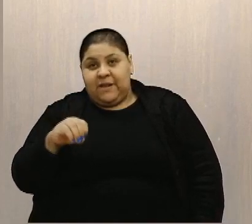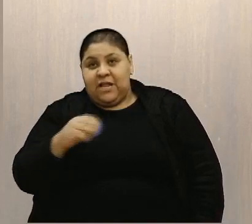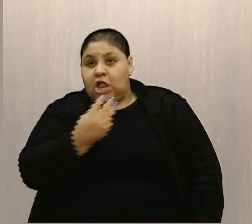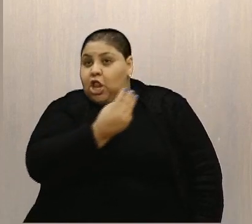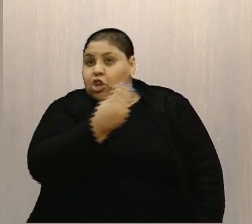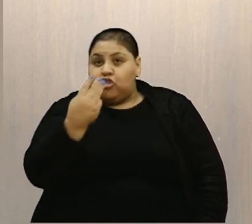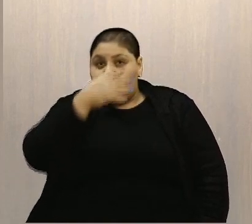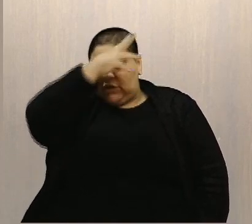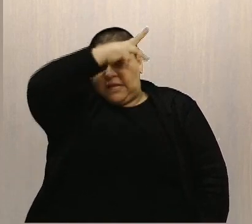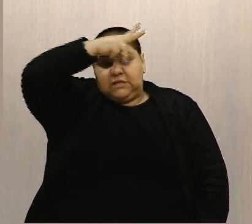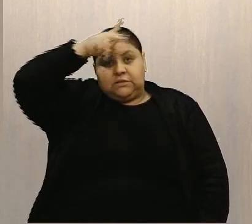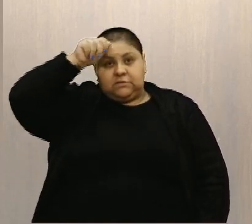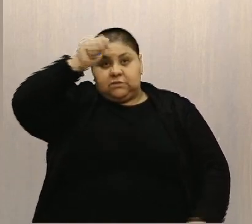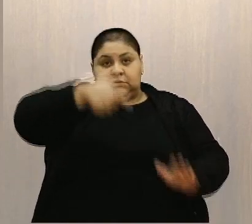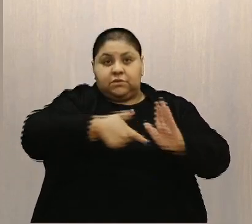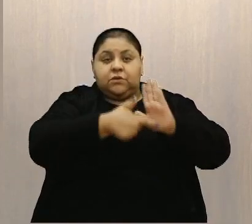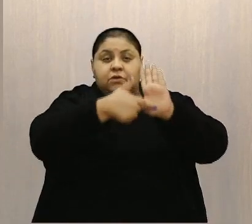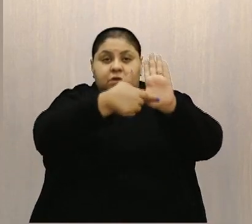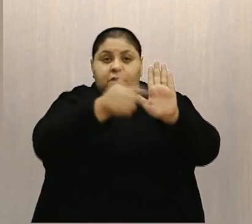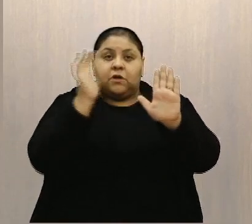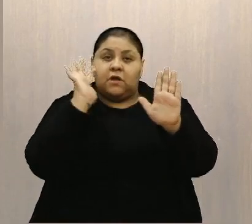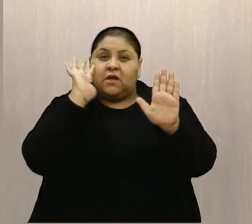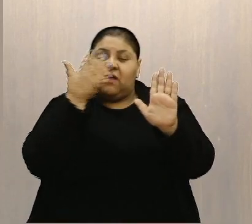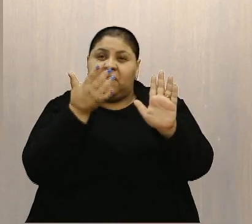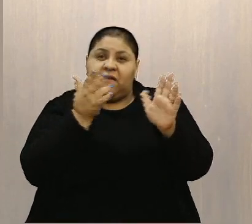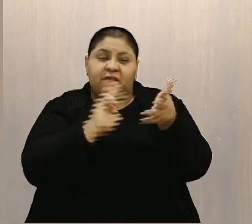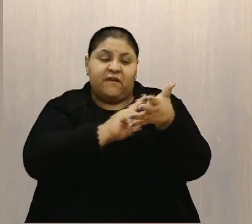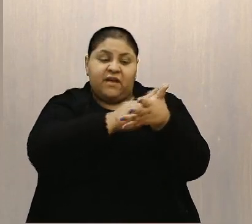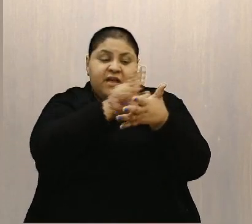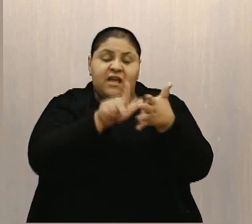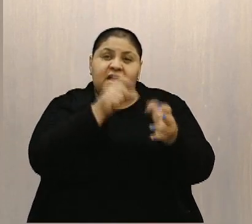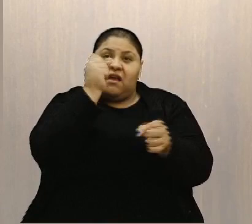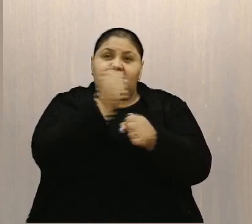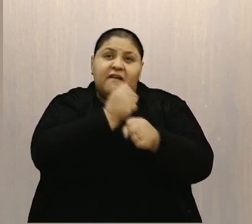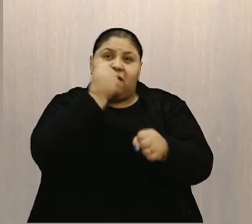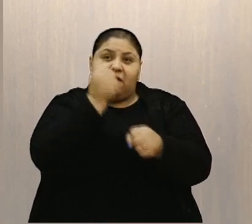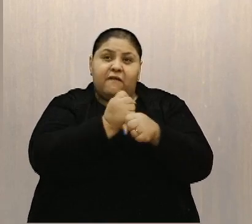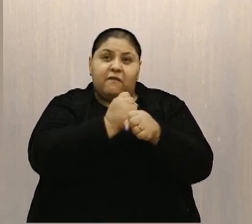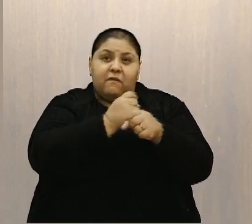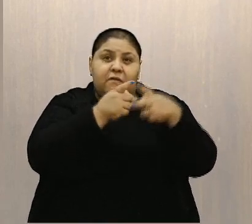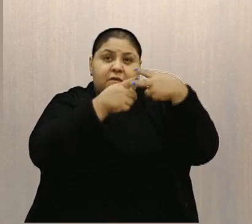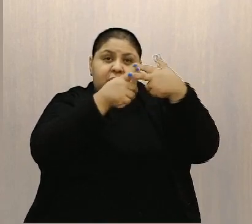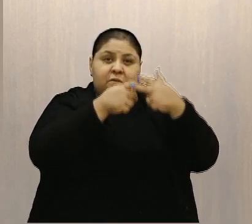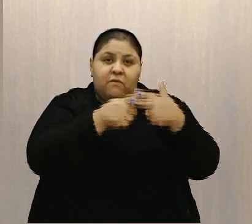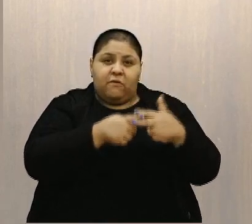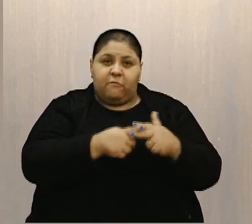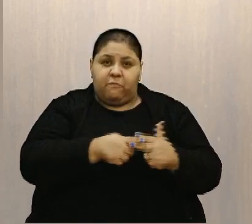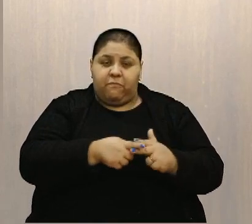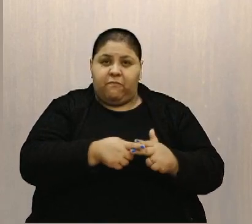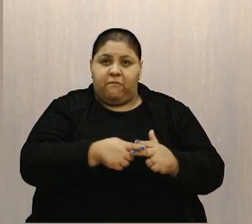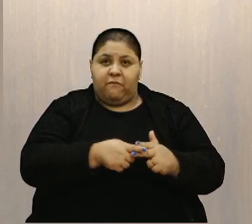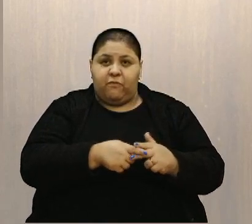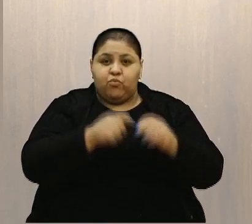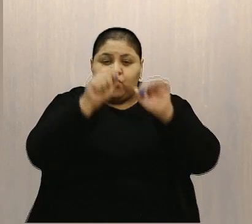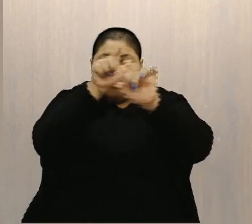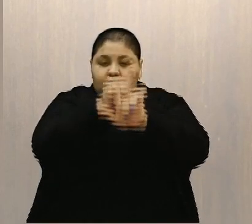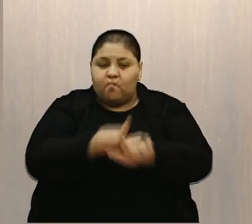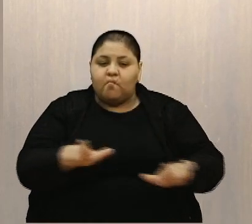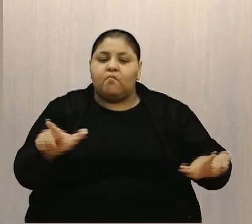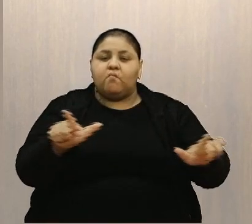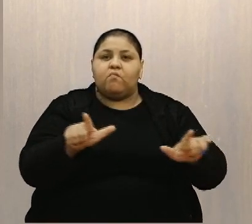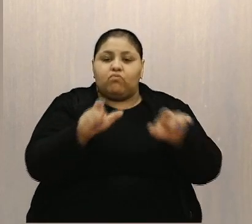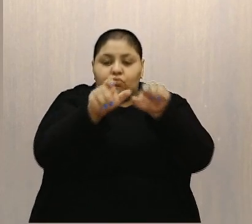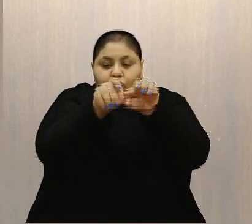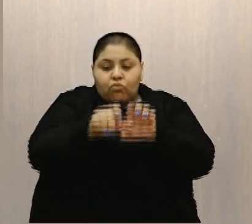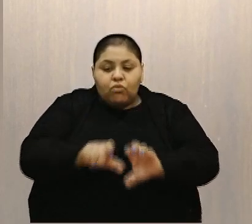prefeitura saiu que ocorreu diversas obras de manutenção da rede de drenagem em vários pontos